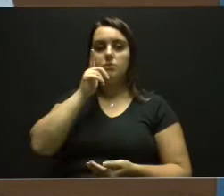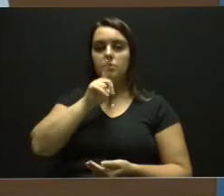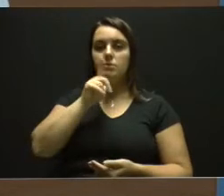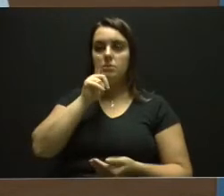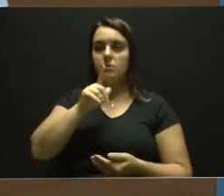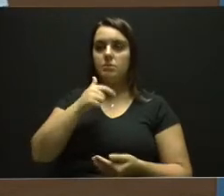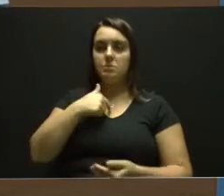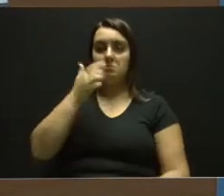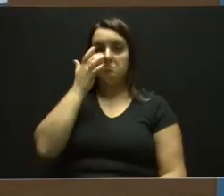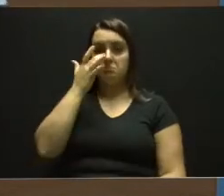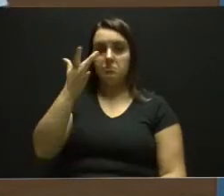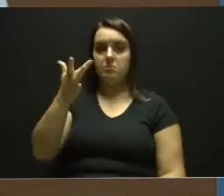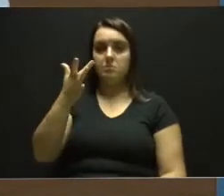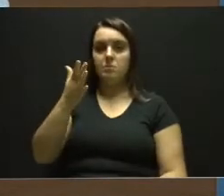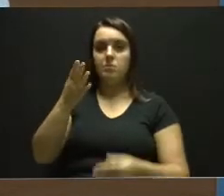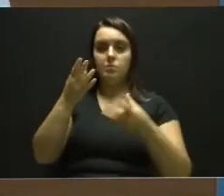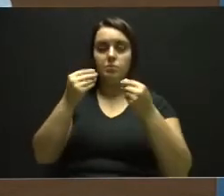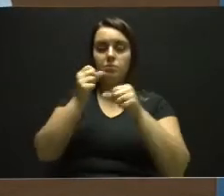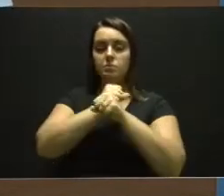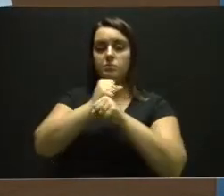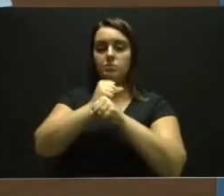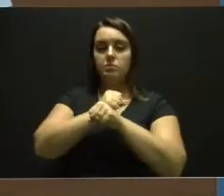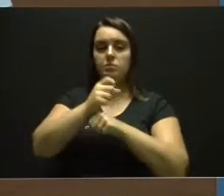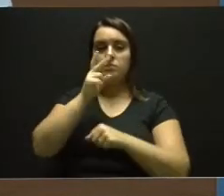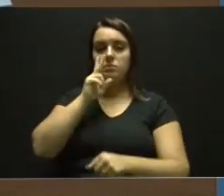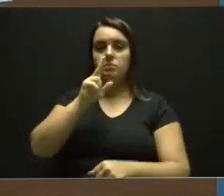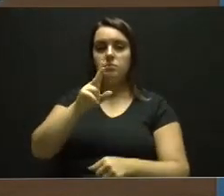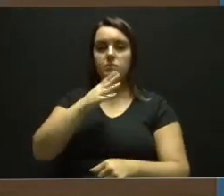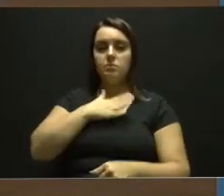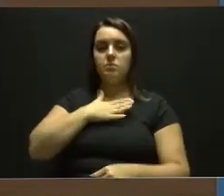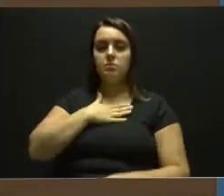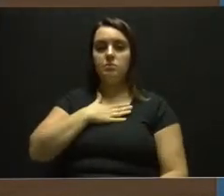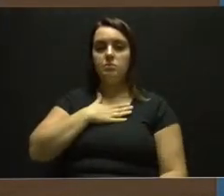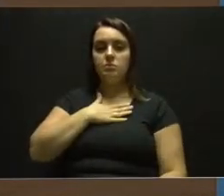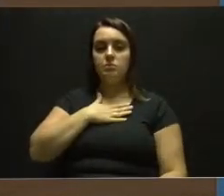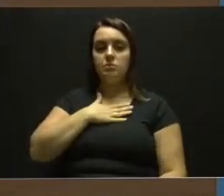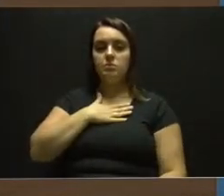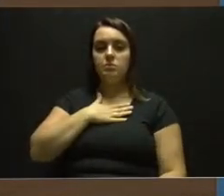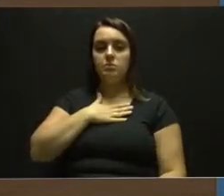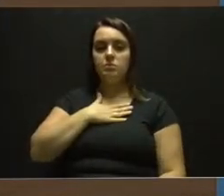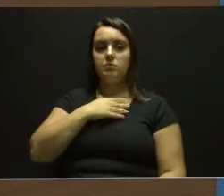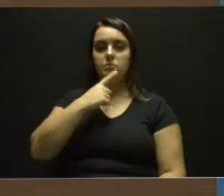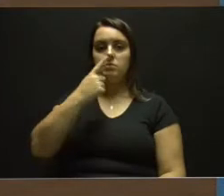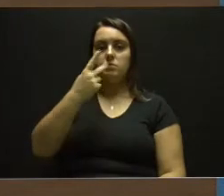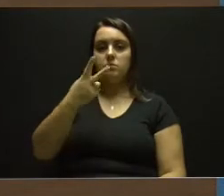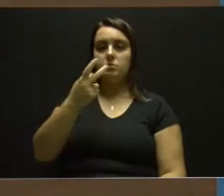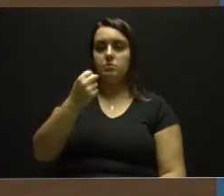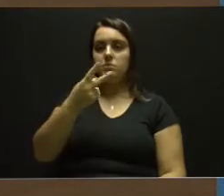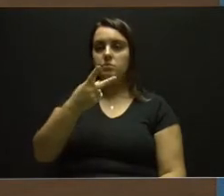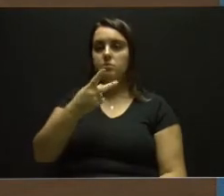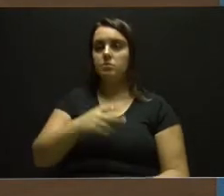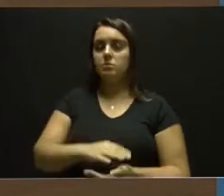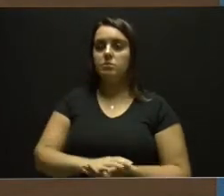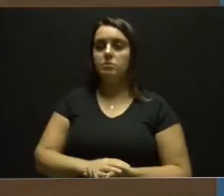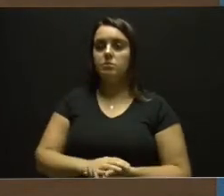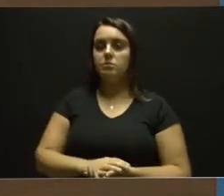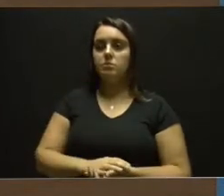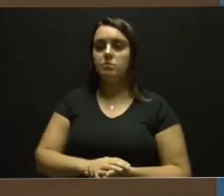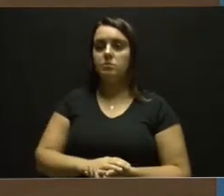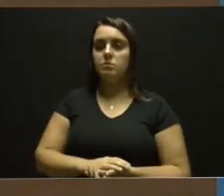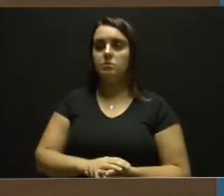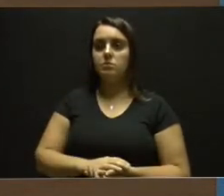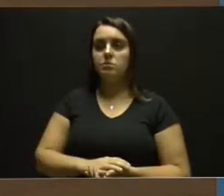admiro ela que acompanhou no sporting 14 anos e regionais tido toda a categoria